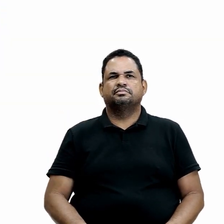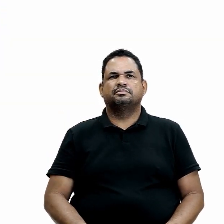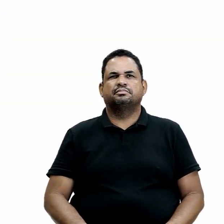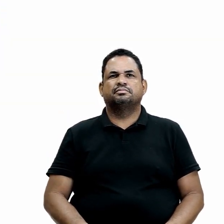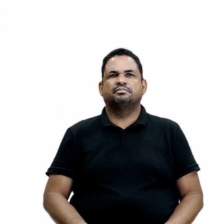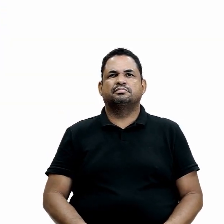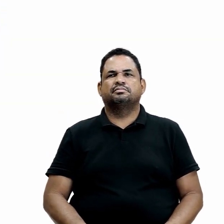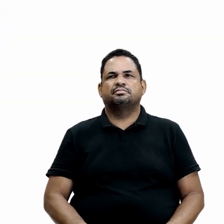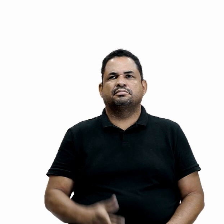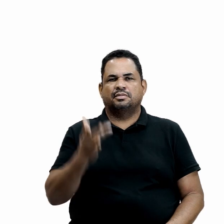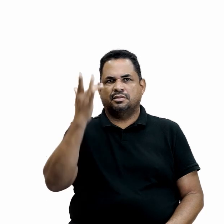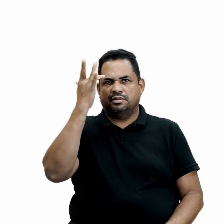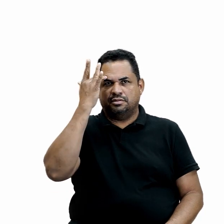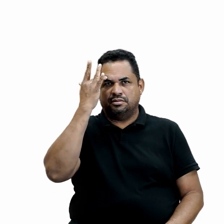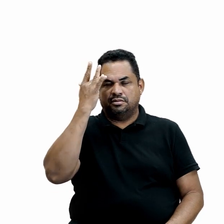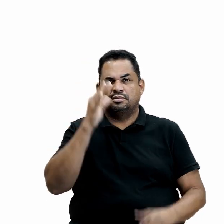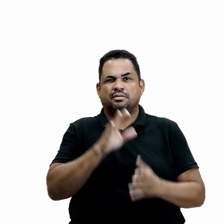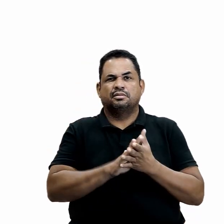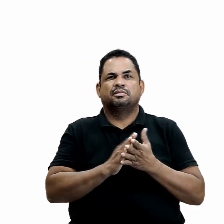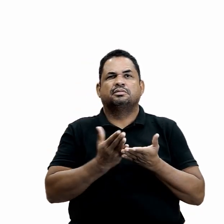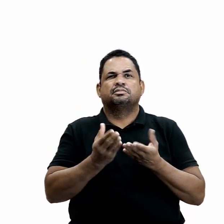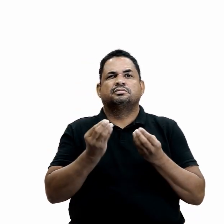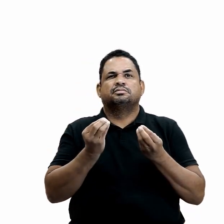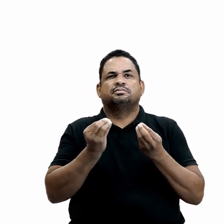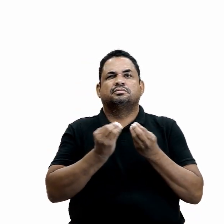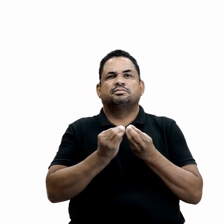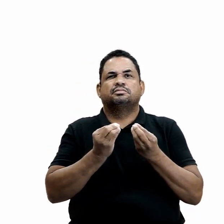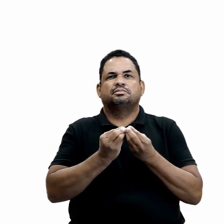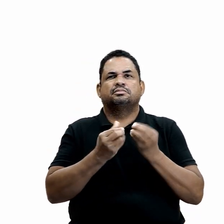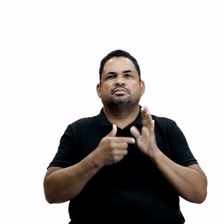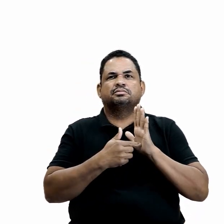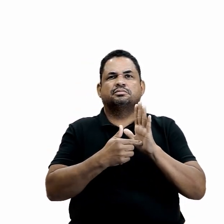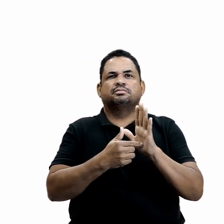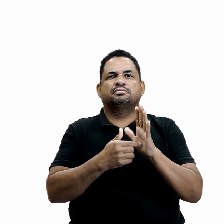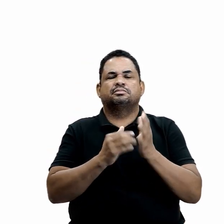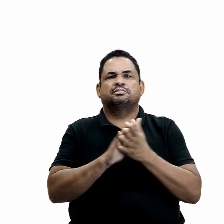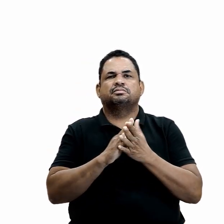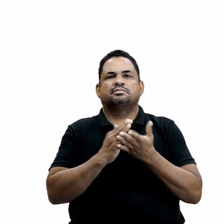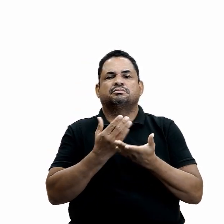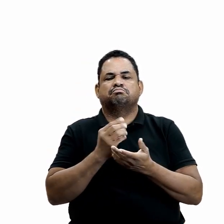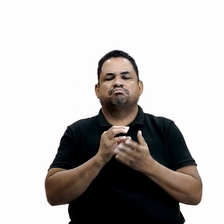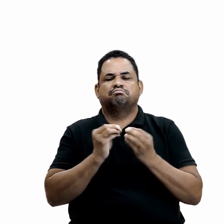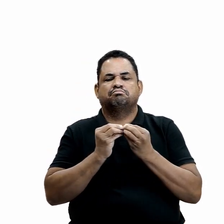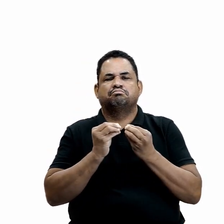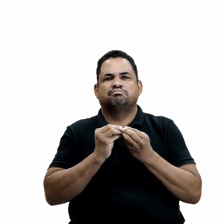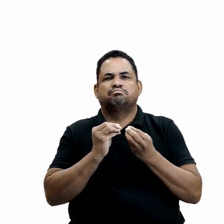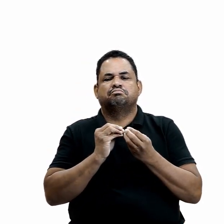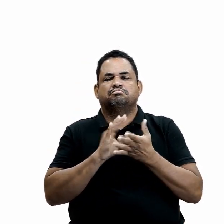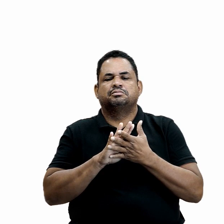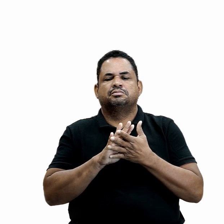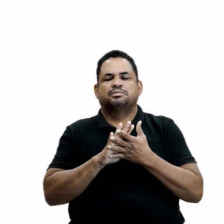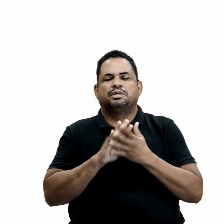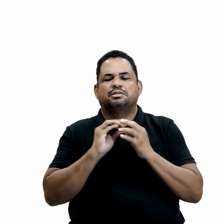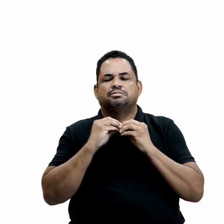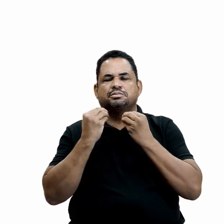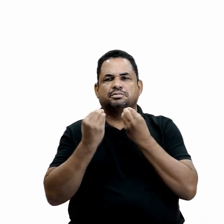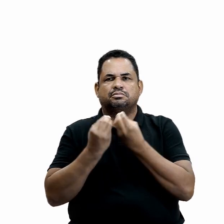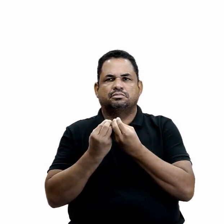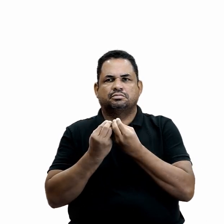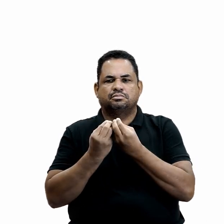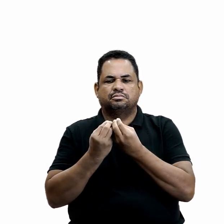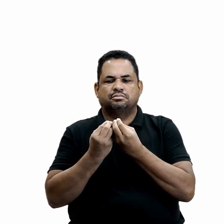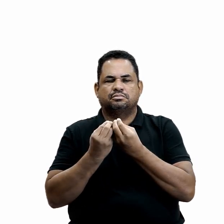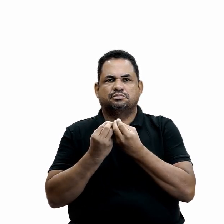A forma molecular representa uma molécula da substância.